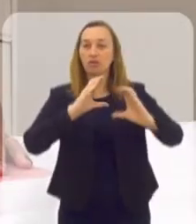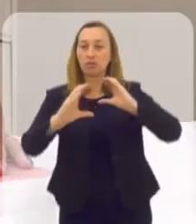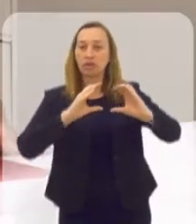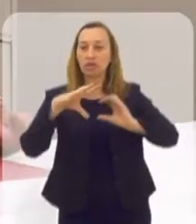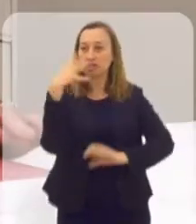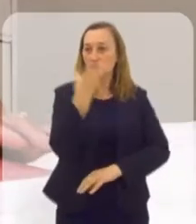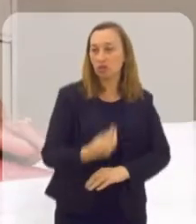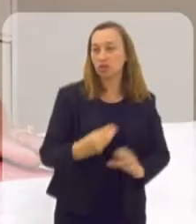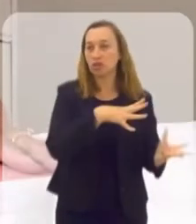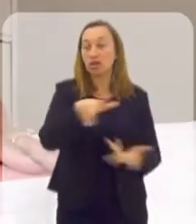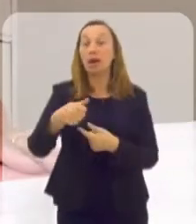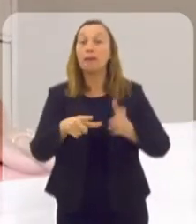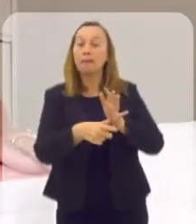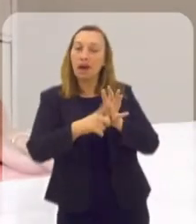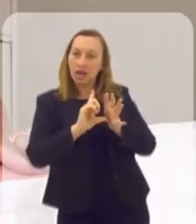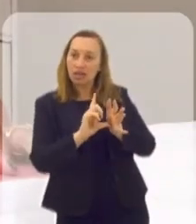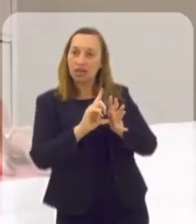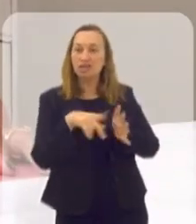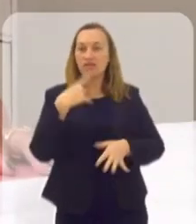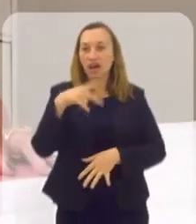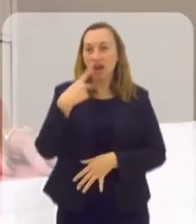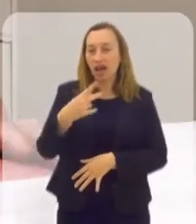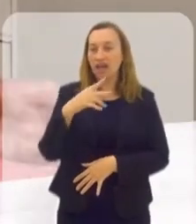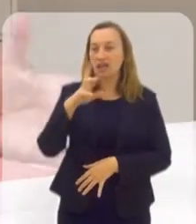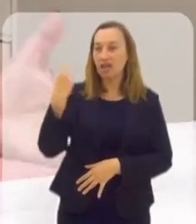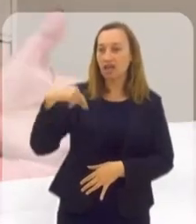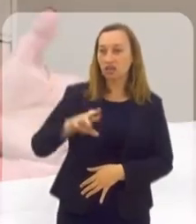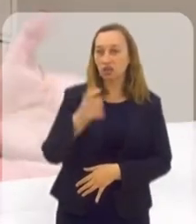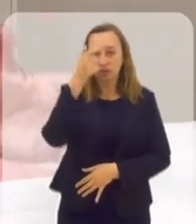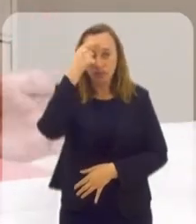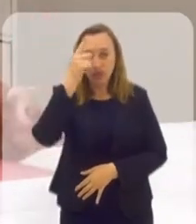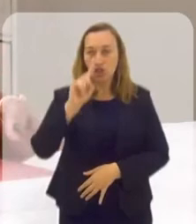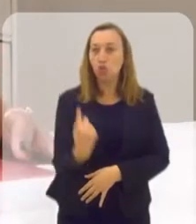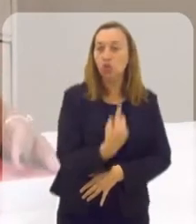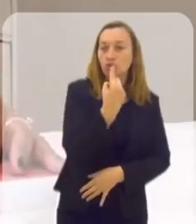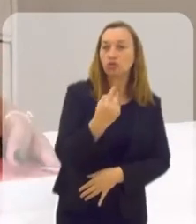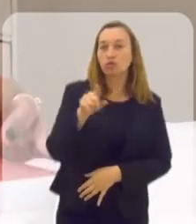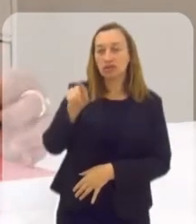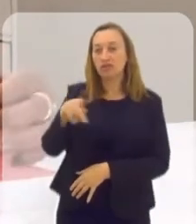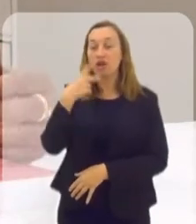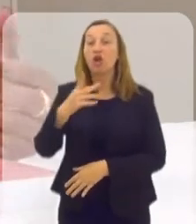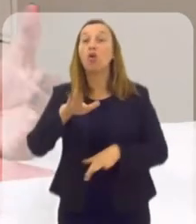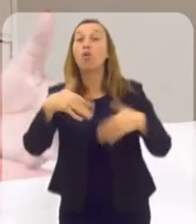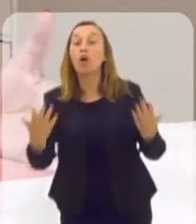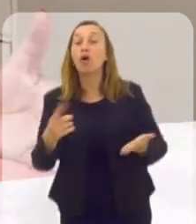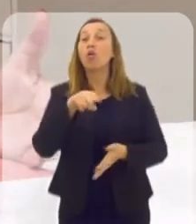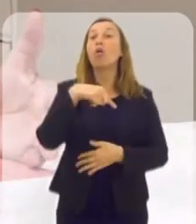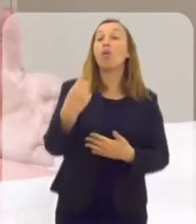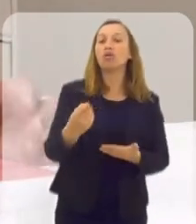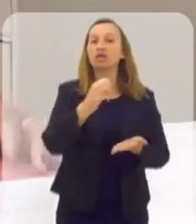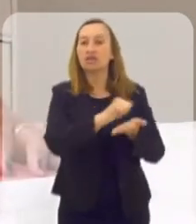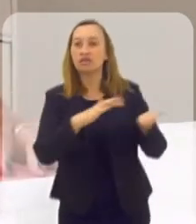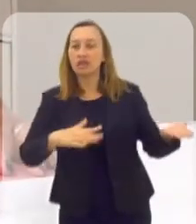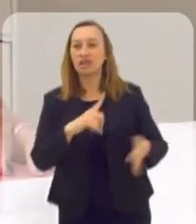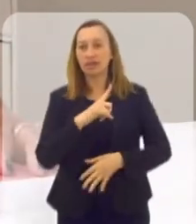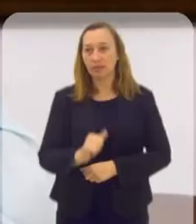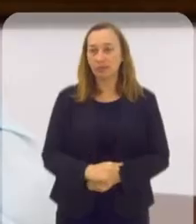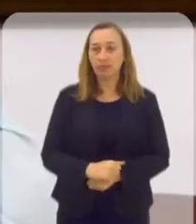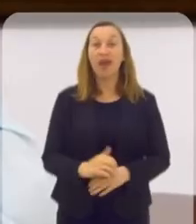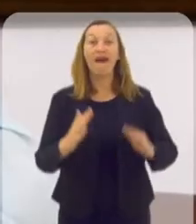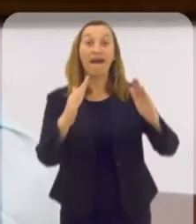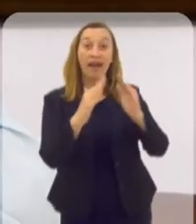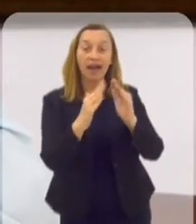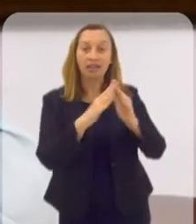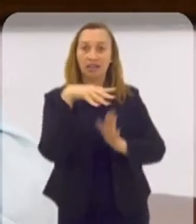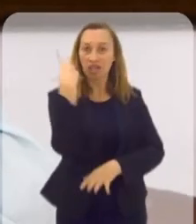espiritual. Então, antes da gente falar da religião mediúnica, já que você tocou, quais são as outras funções que nós temos aqui?